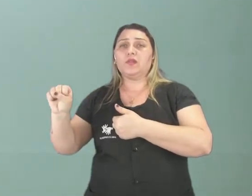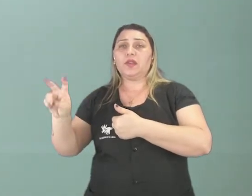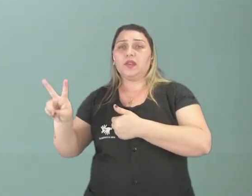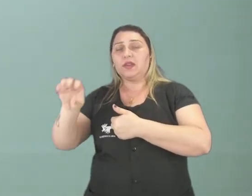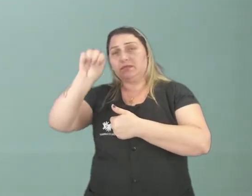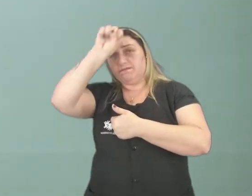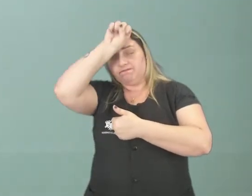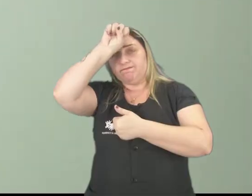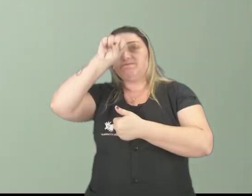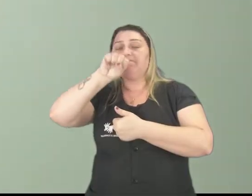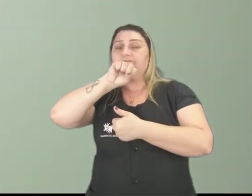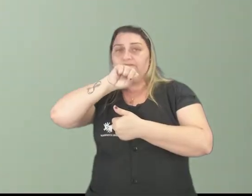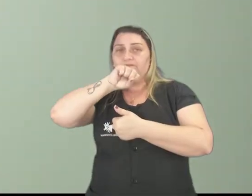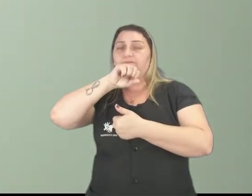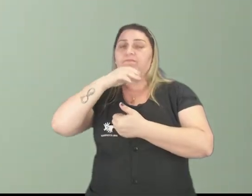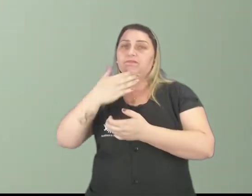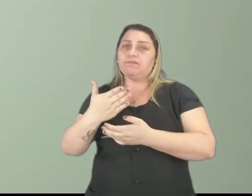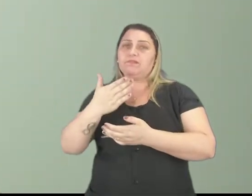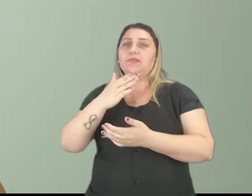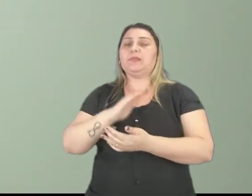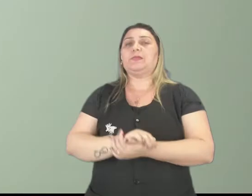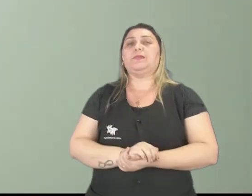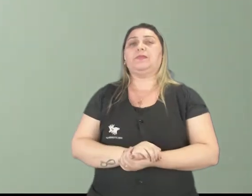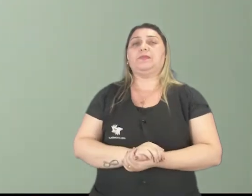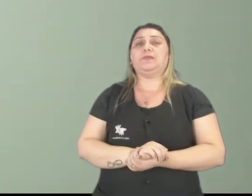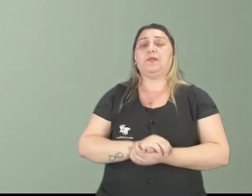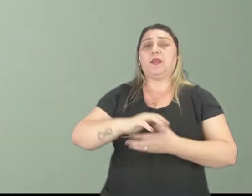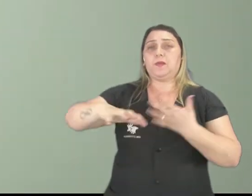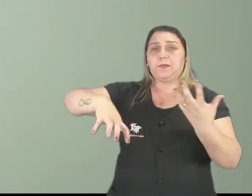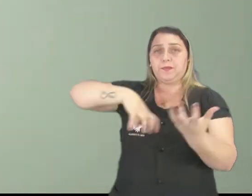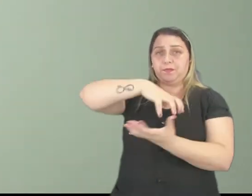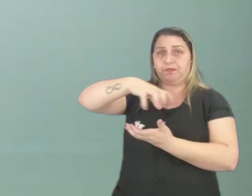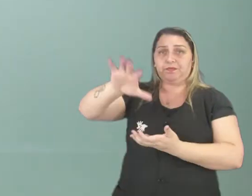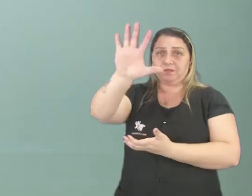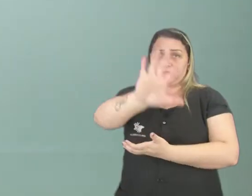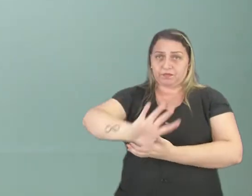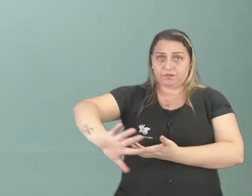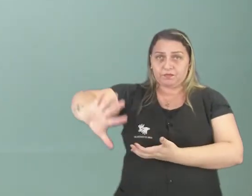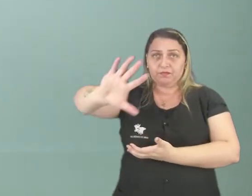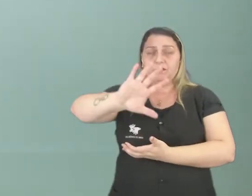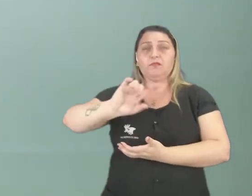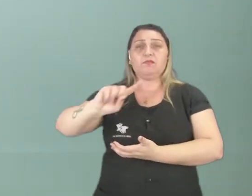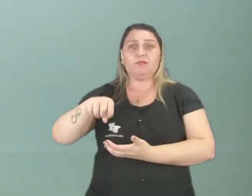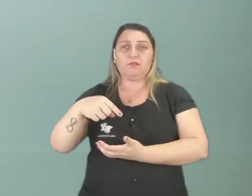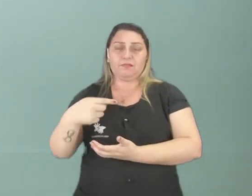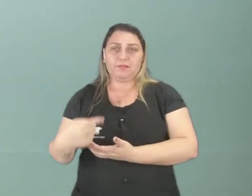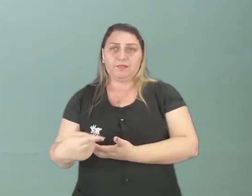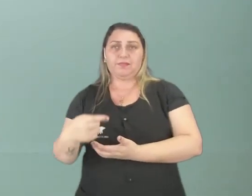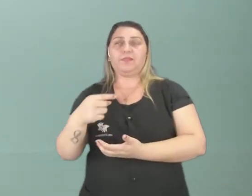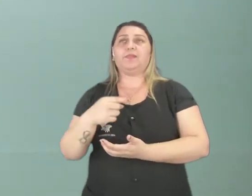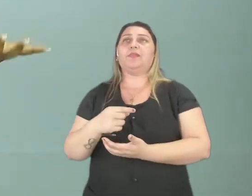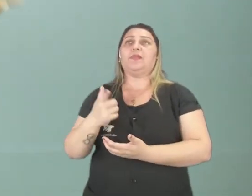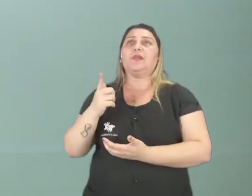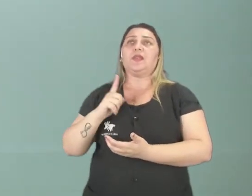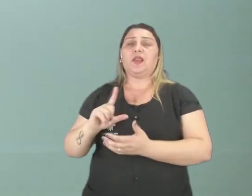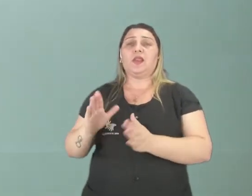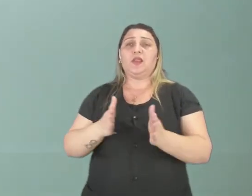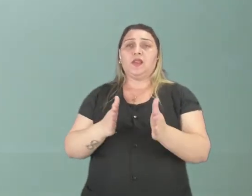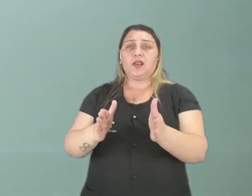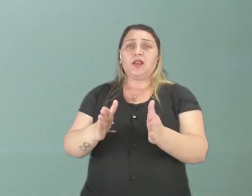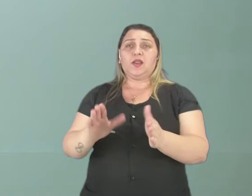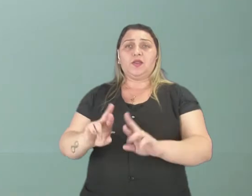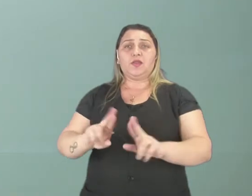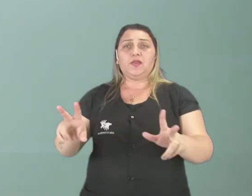disse que inicialmente era um movimento nacionalista, né? Que aí depois vai ganhando rumos aí